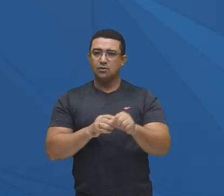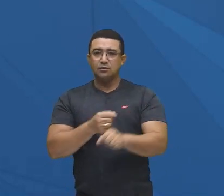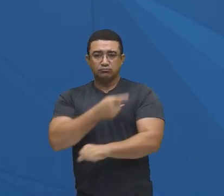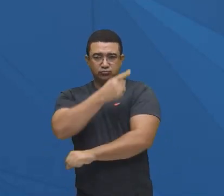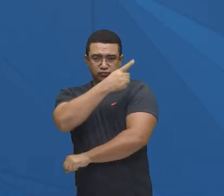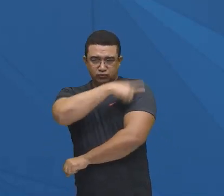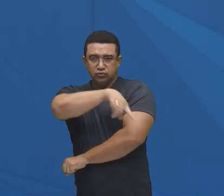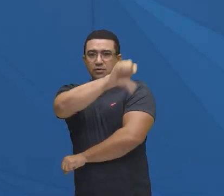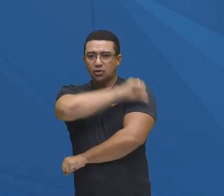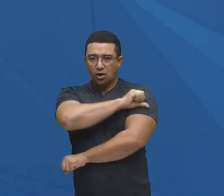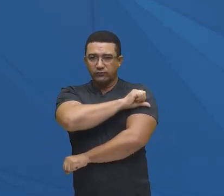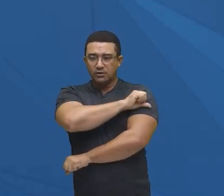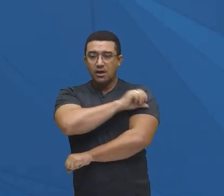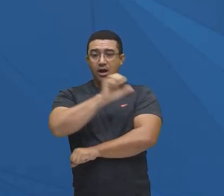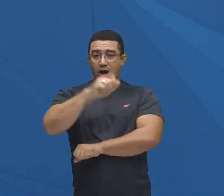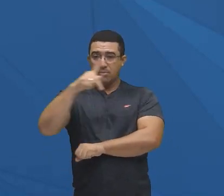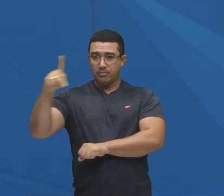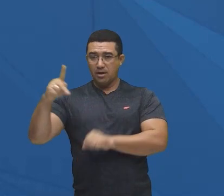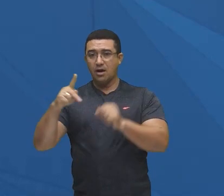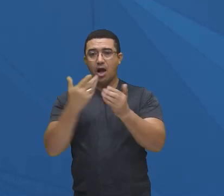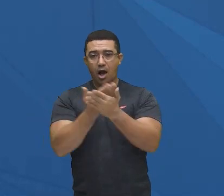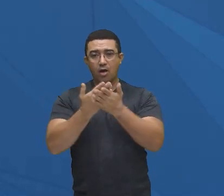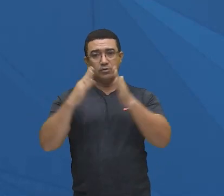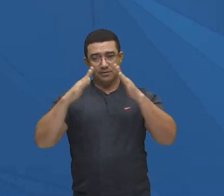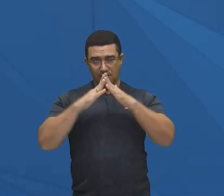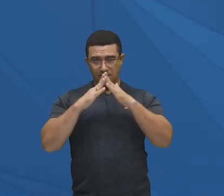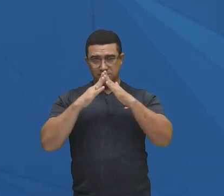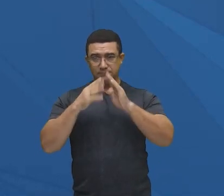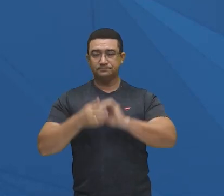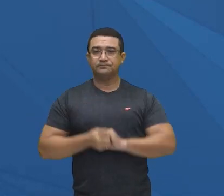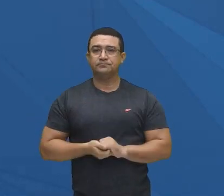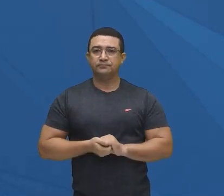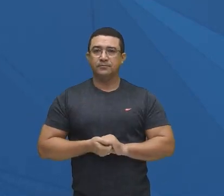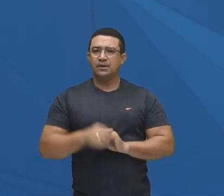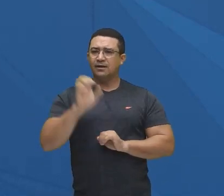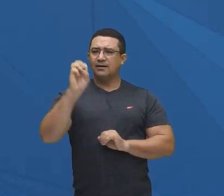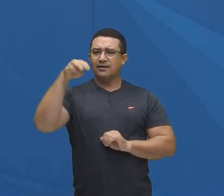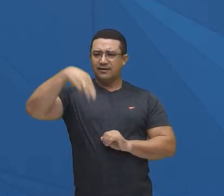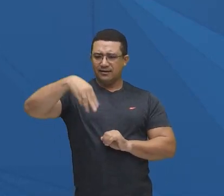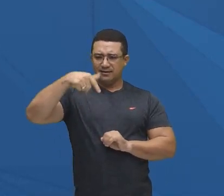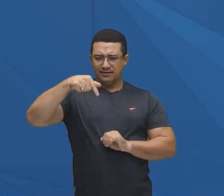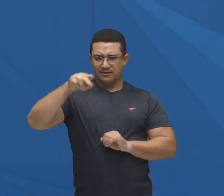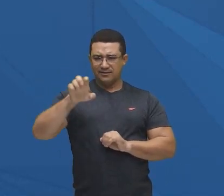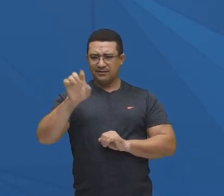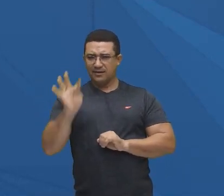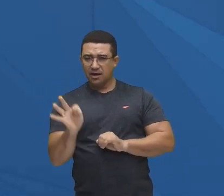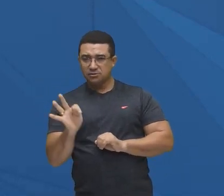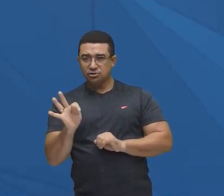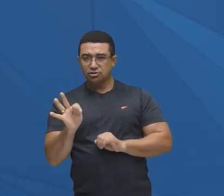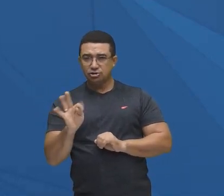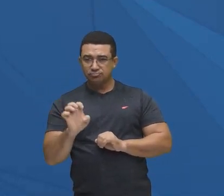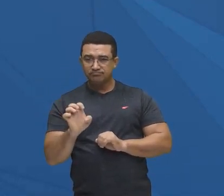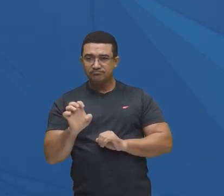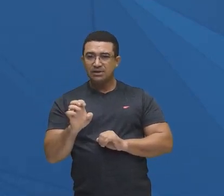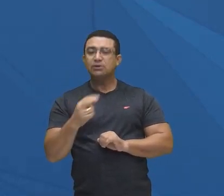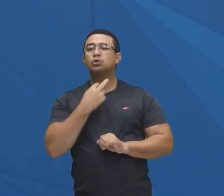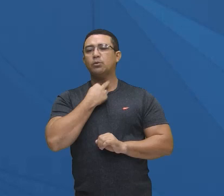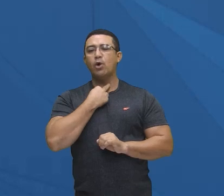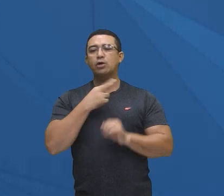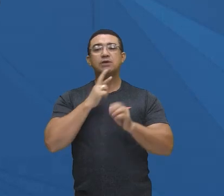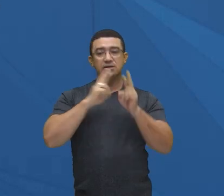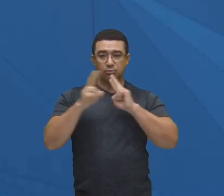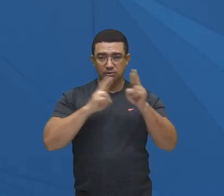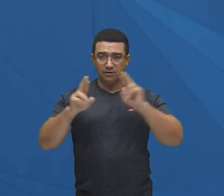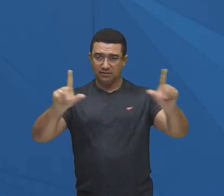Casa. Infelizmente, a enquete não dá para ser respondida para quem está assistindo pela televisão e também pelo